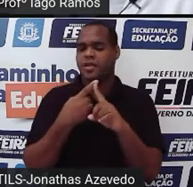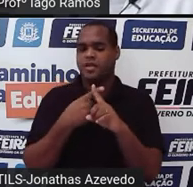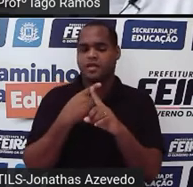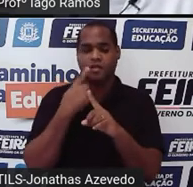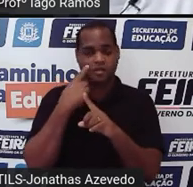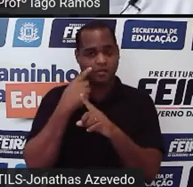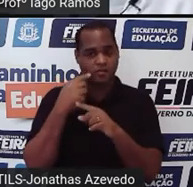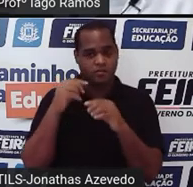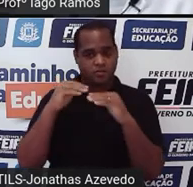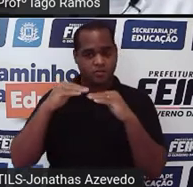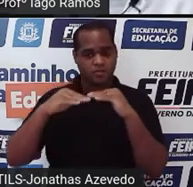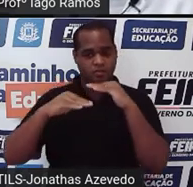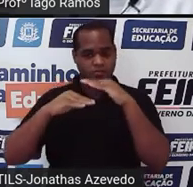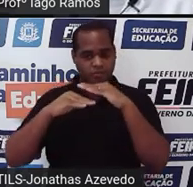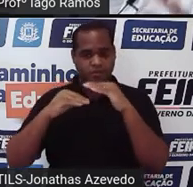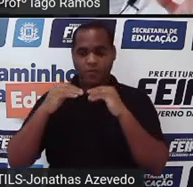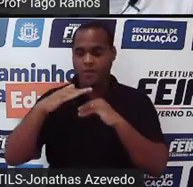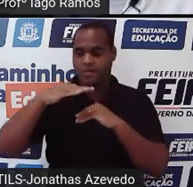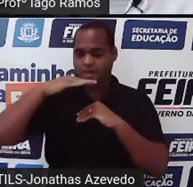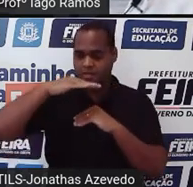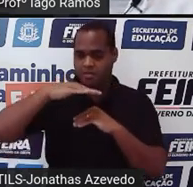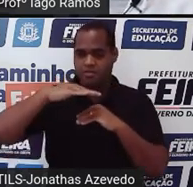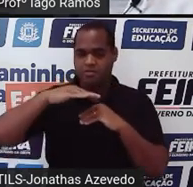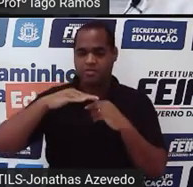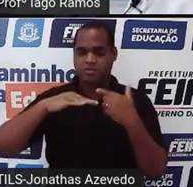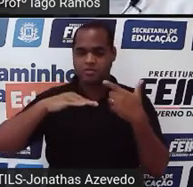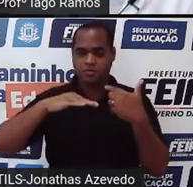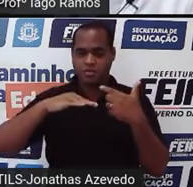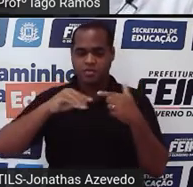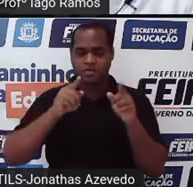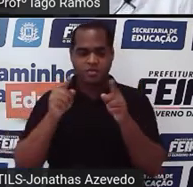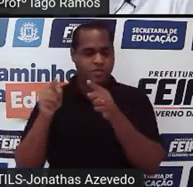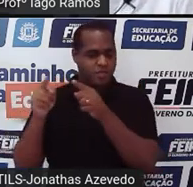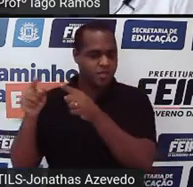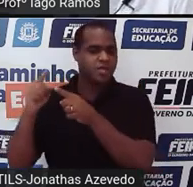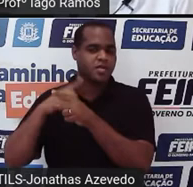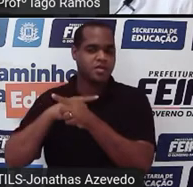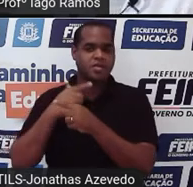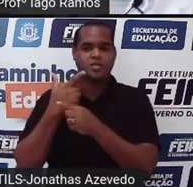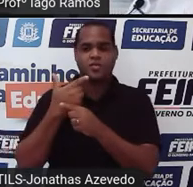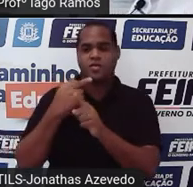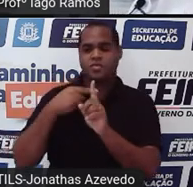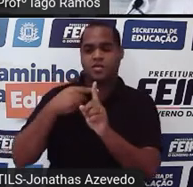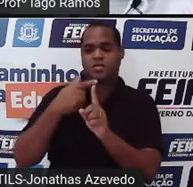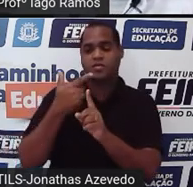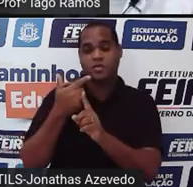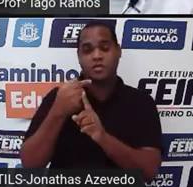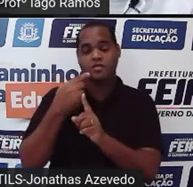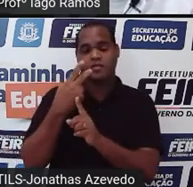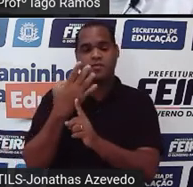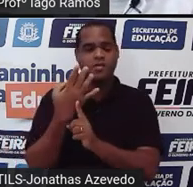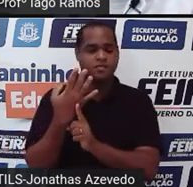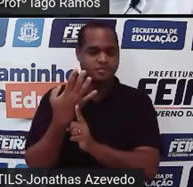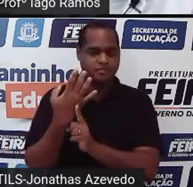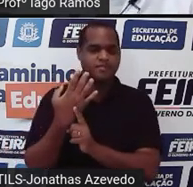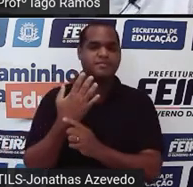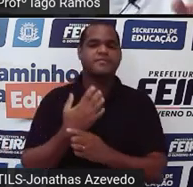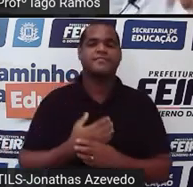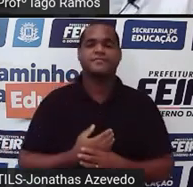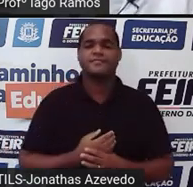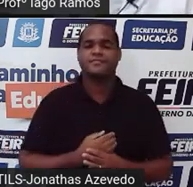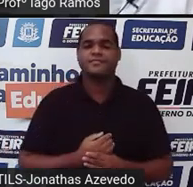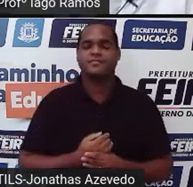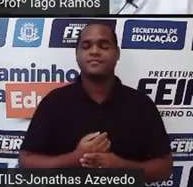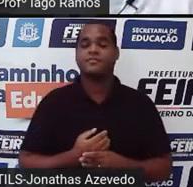camada com duas fileiras de 12 cubinhos 12 + 12 24 tá